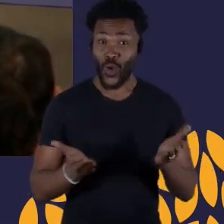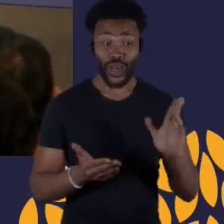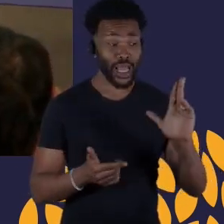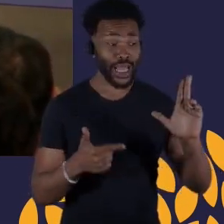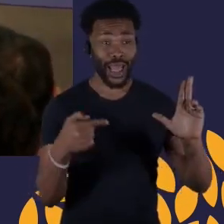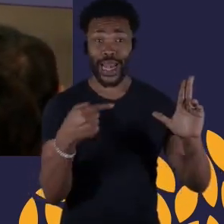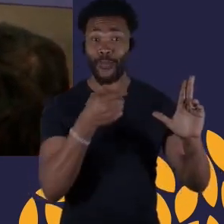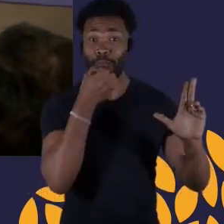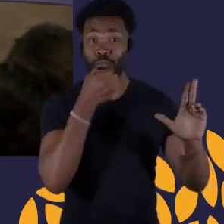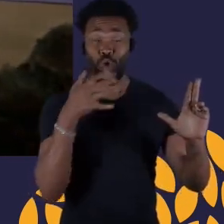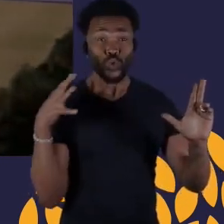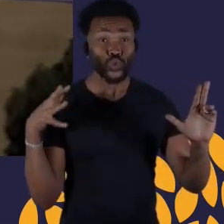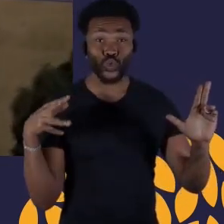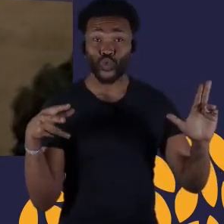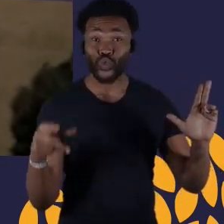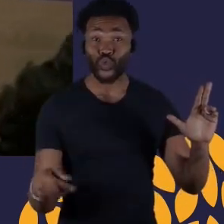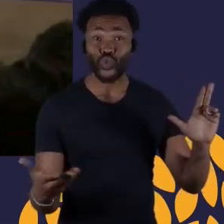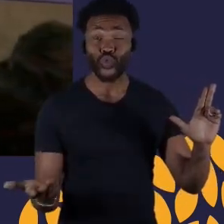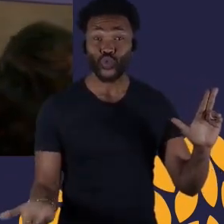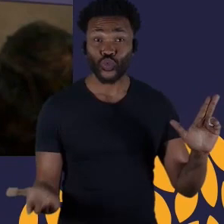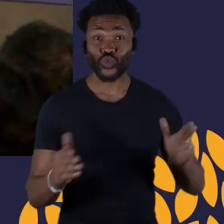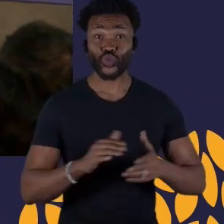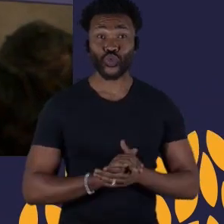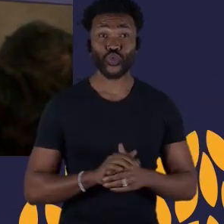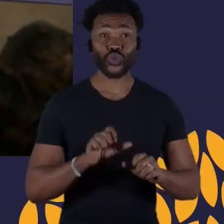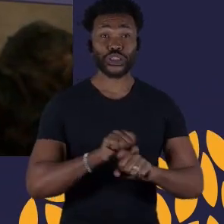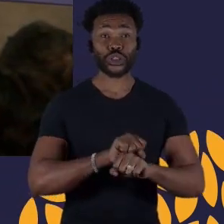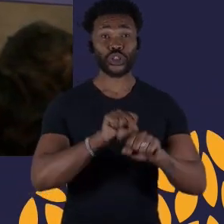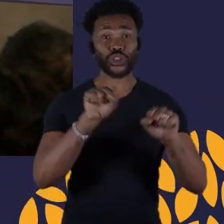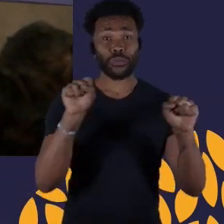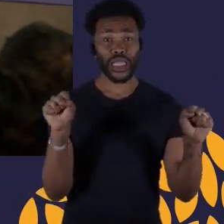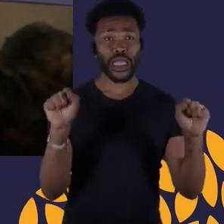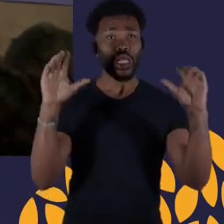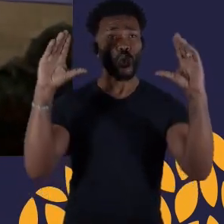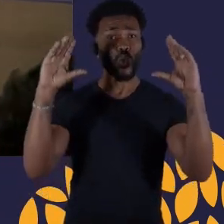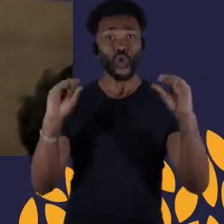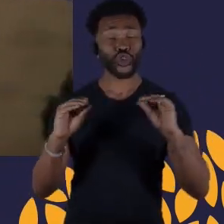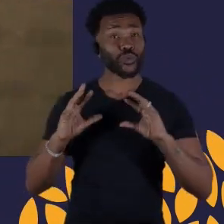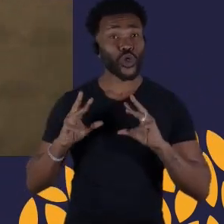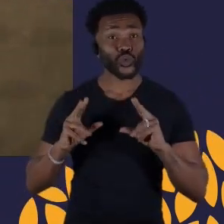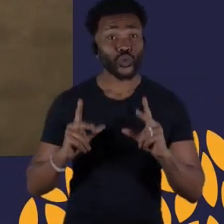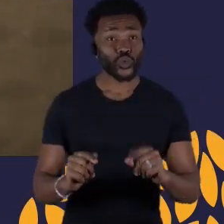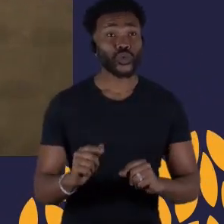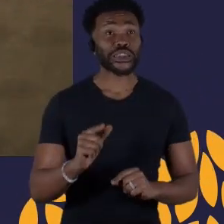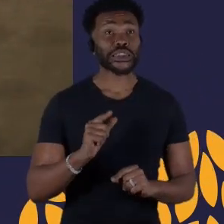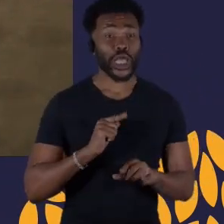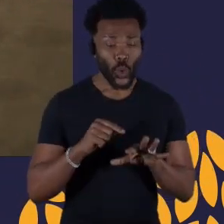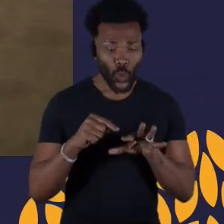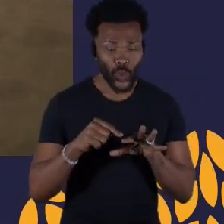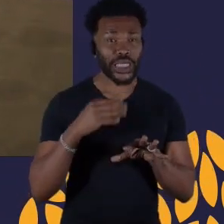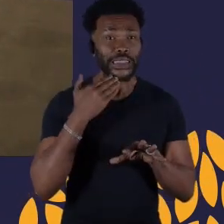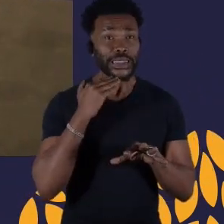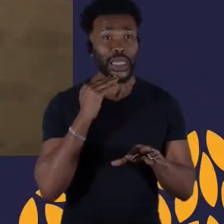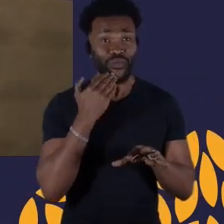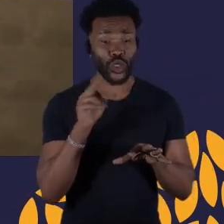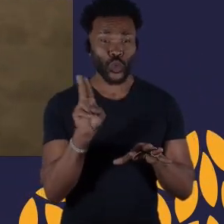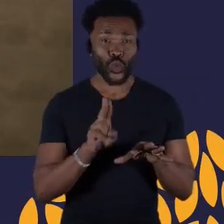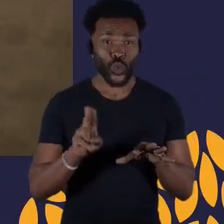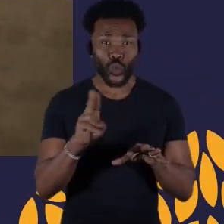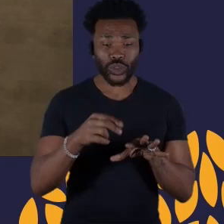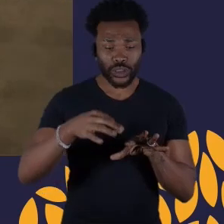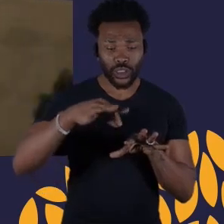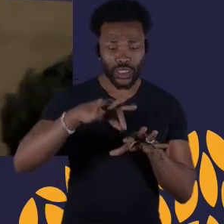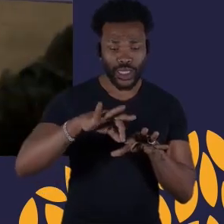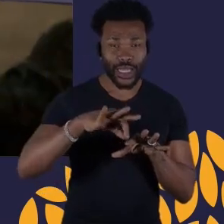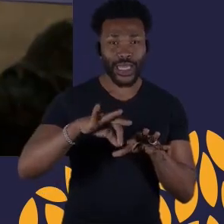tudo. Faz. Da manhã à noite, para tudo. Você tem uma unha estragada, usa